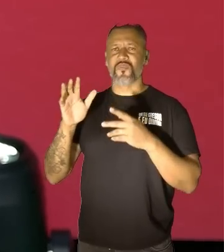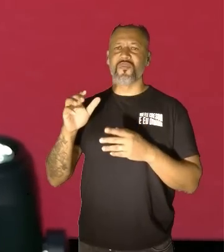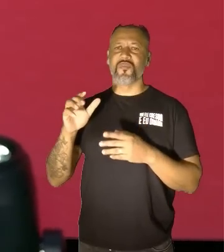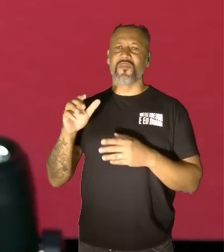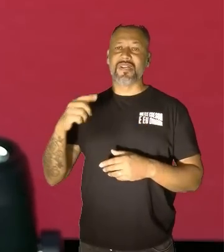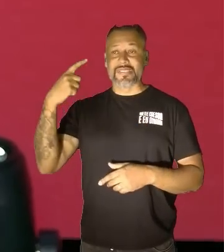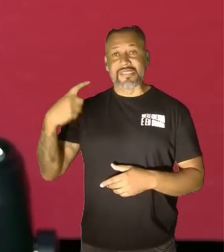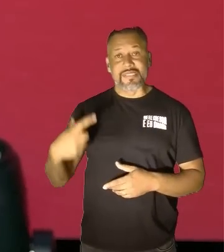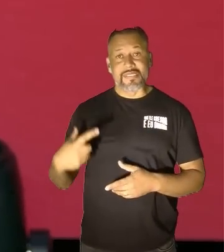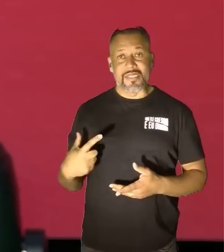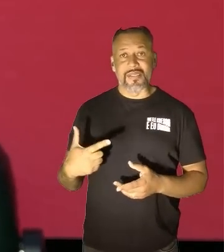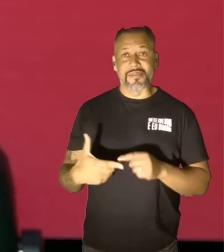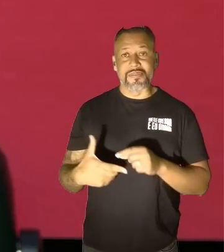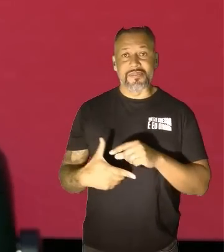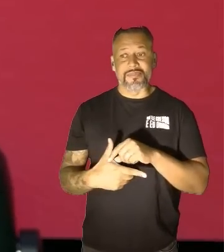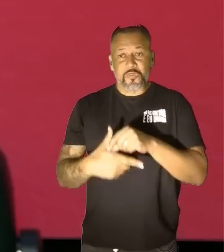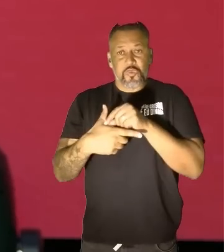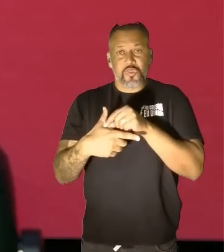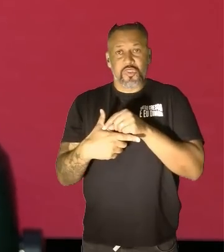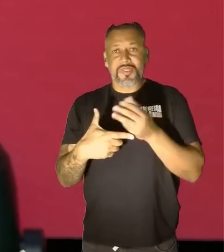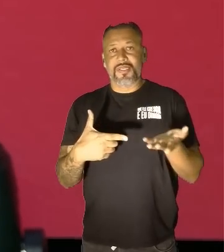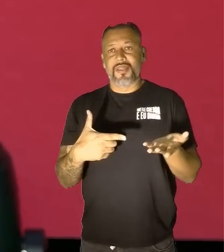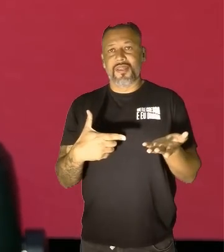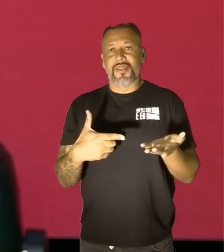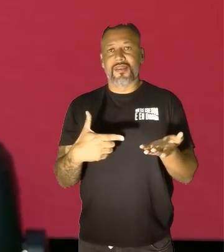líder. E Ana está preparando